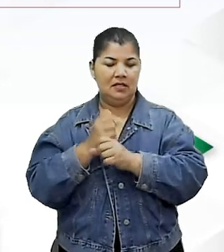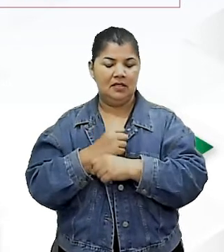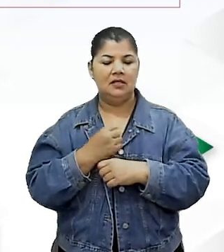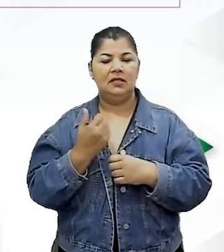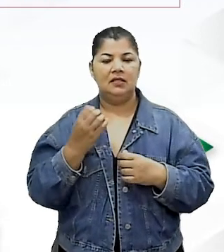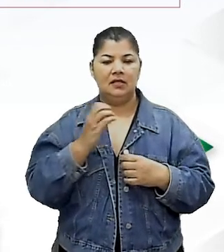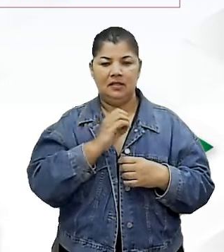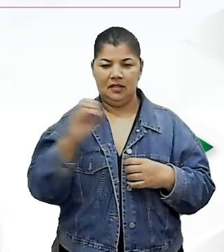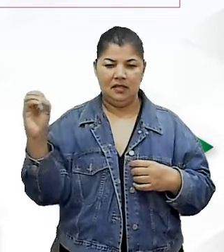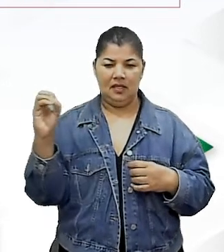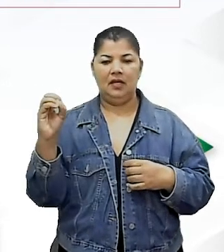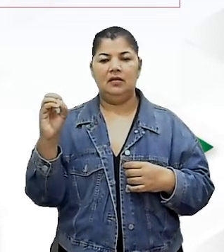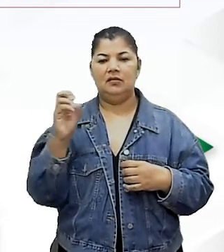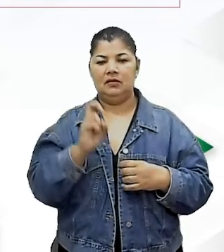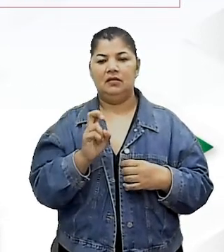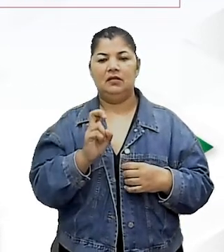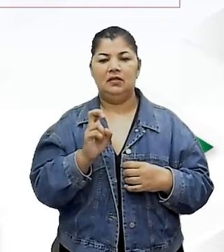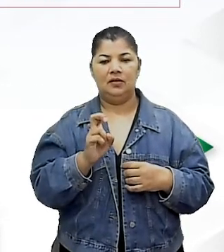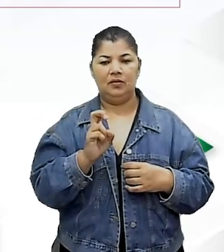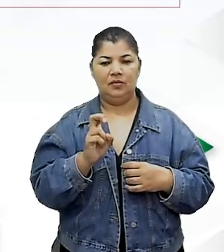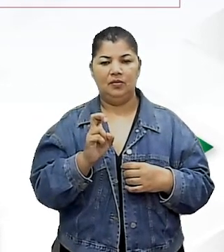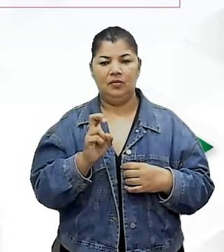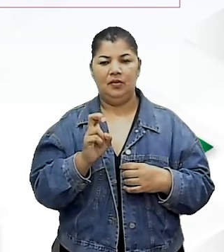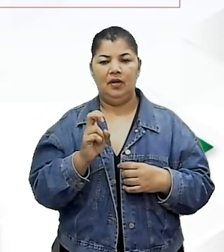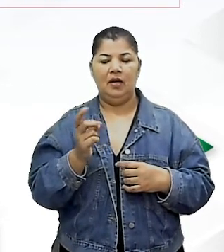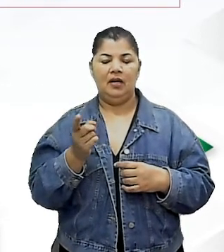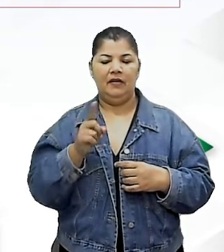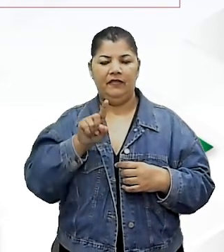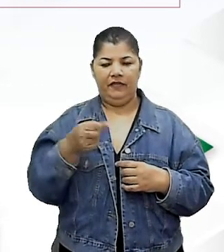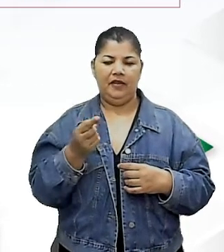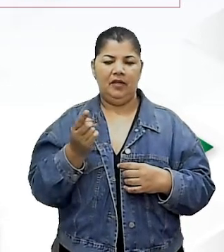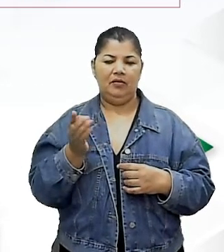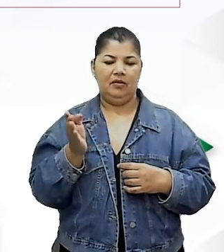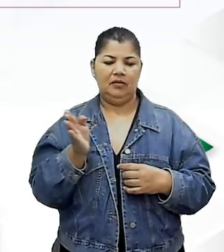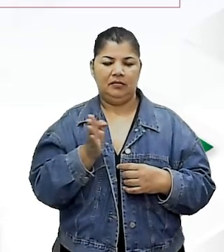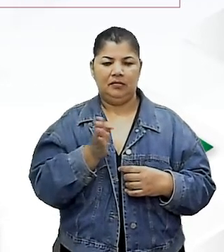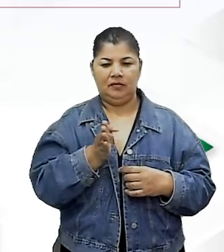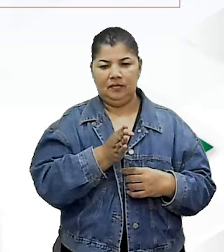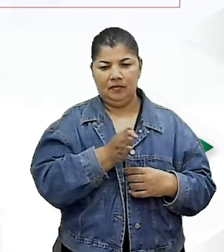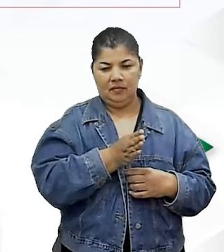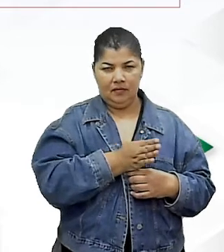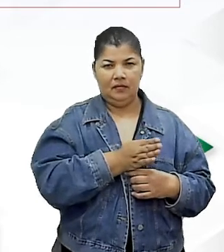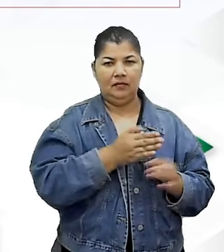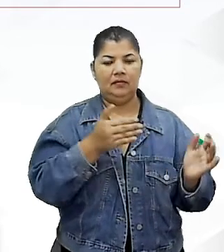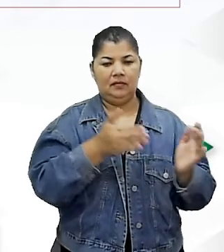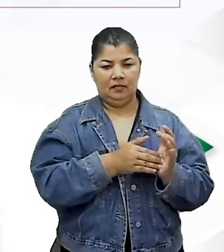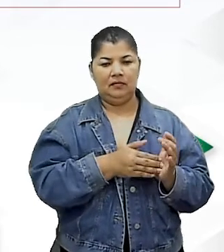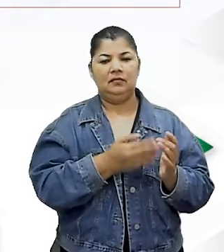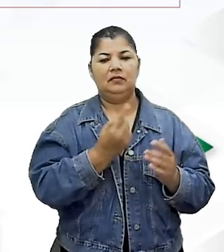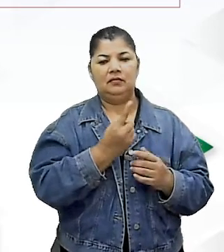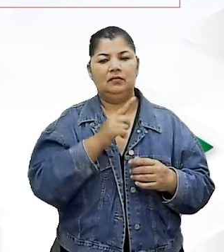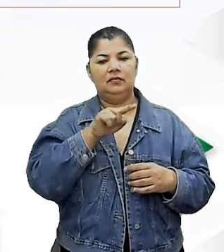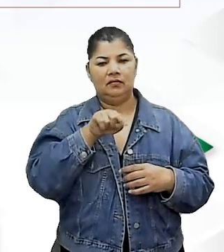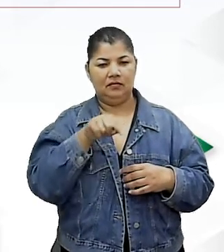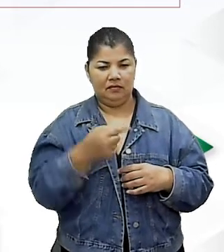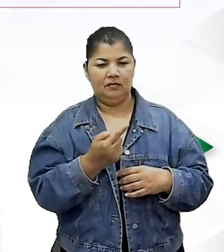aí, 5 zeros, depois eu vou andar com a vírgula da direita para a esquerda até chegar em